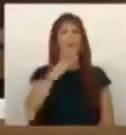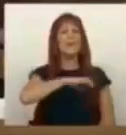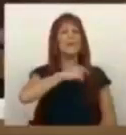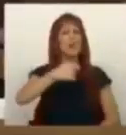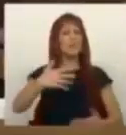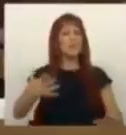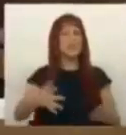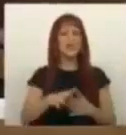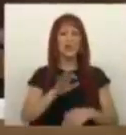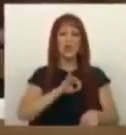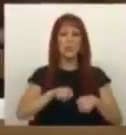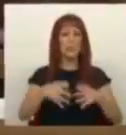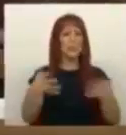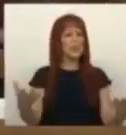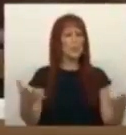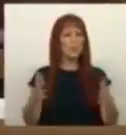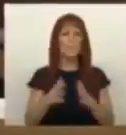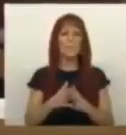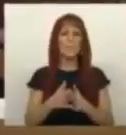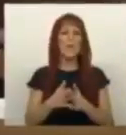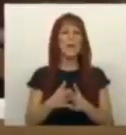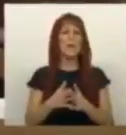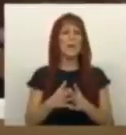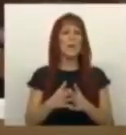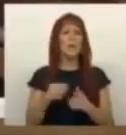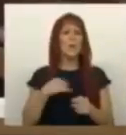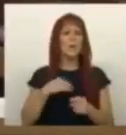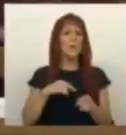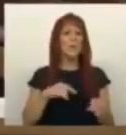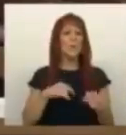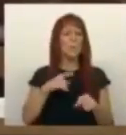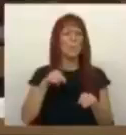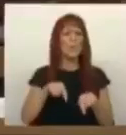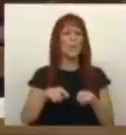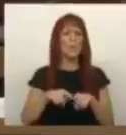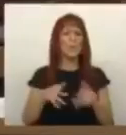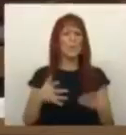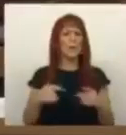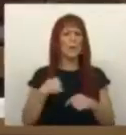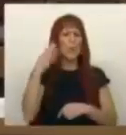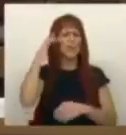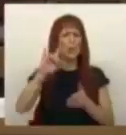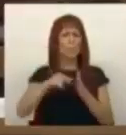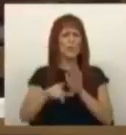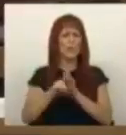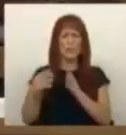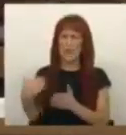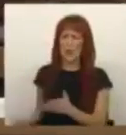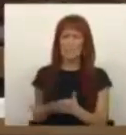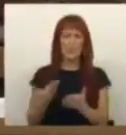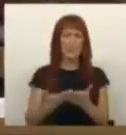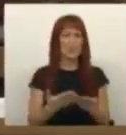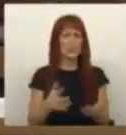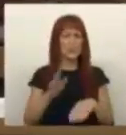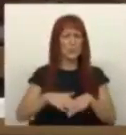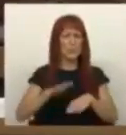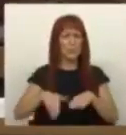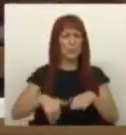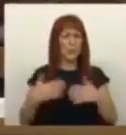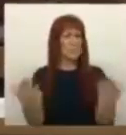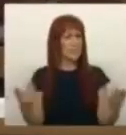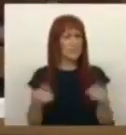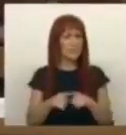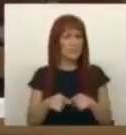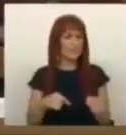os resultados é isso aqui liberal sabe que vão achar que este projeto apresentamos é sobre o